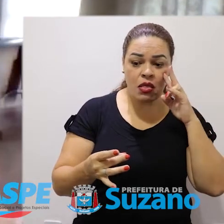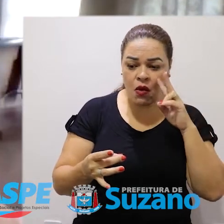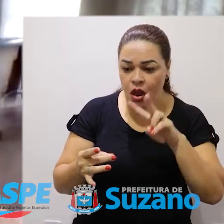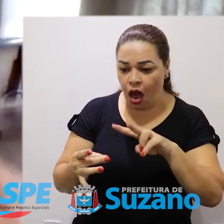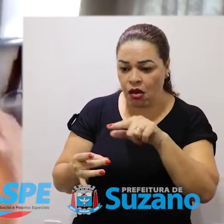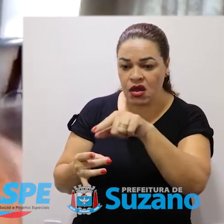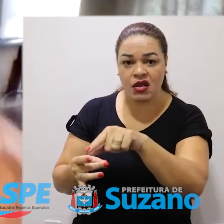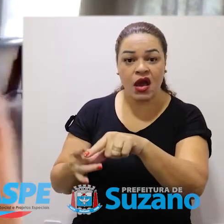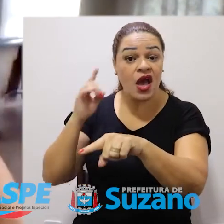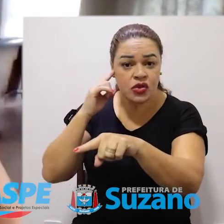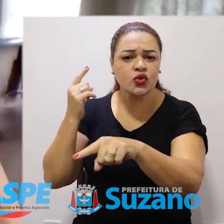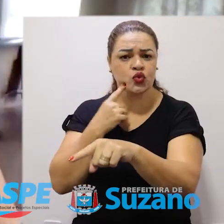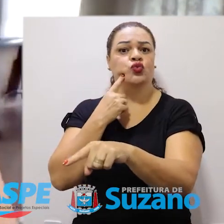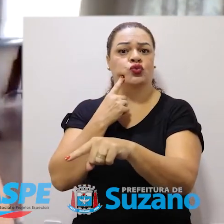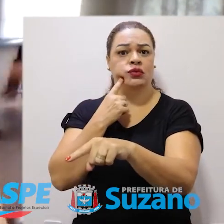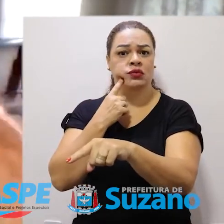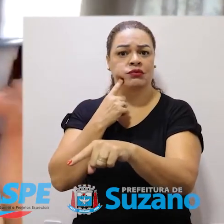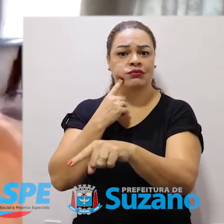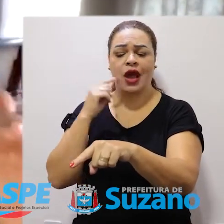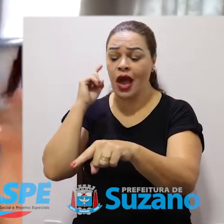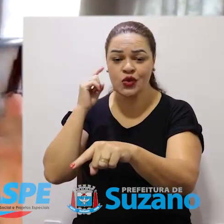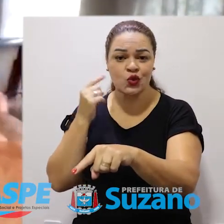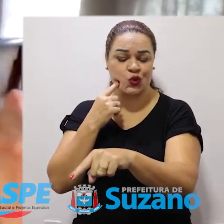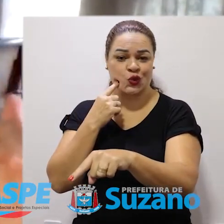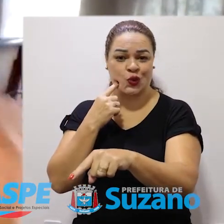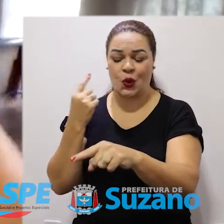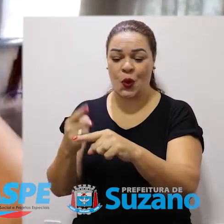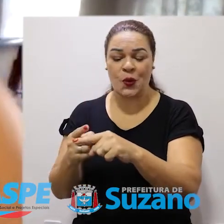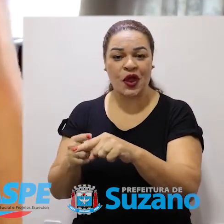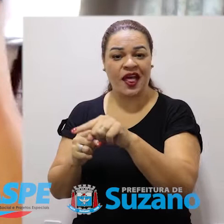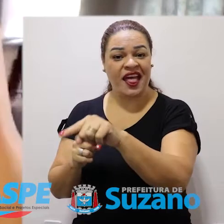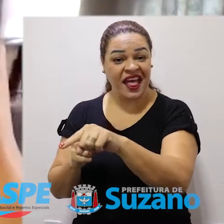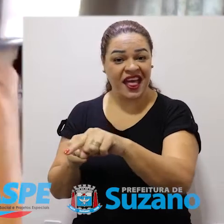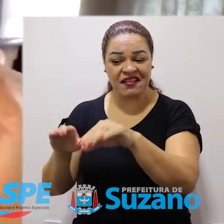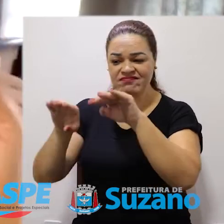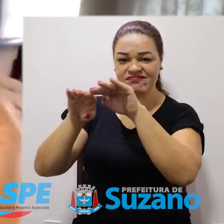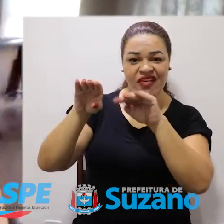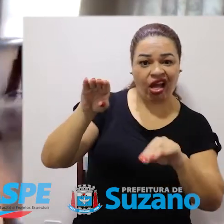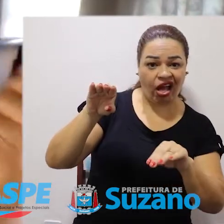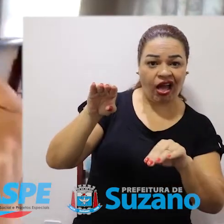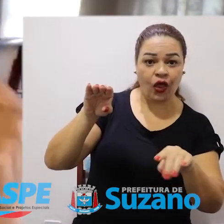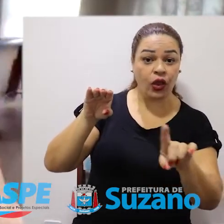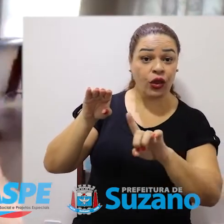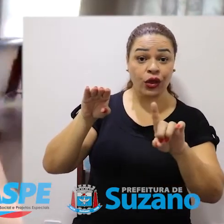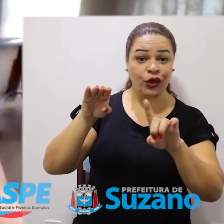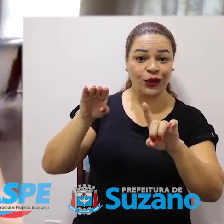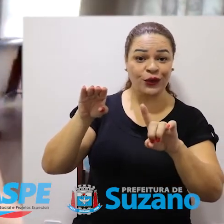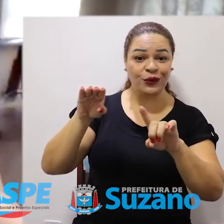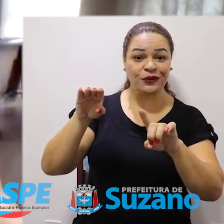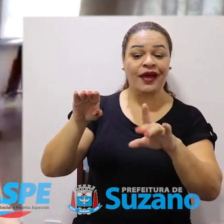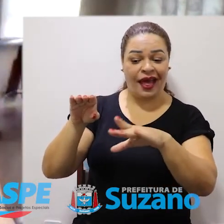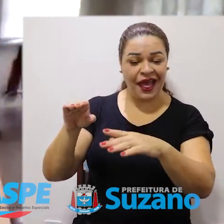É surdo. Surdo porque, assim, não existe nada que o inferiorize. Não existe nada